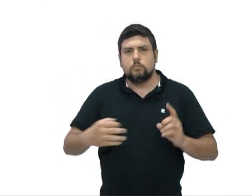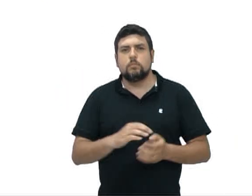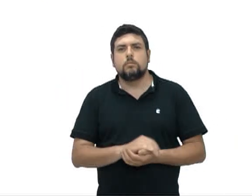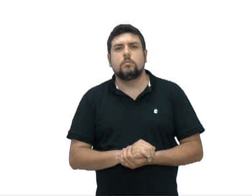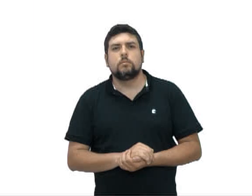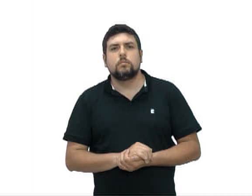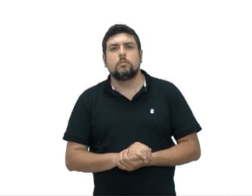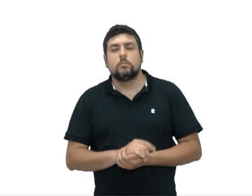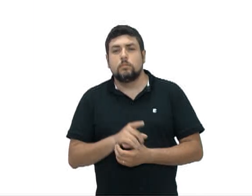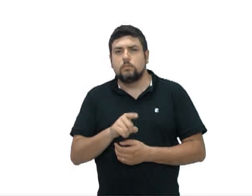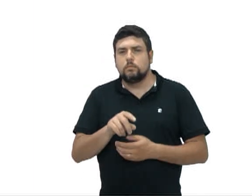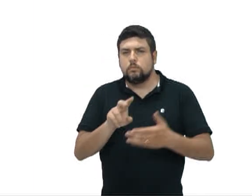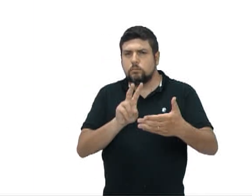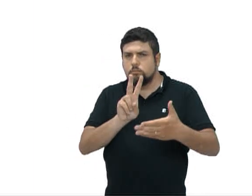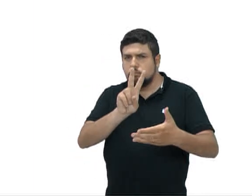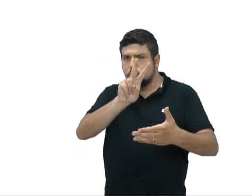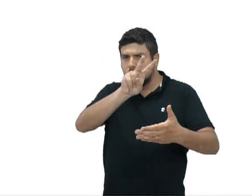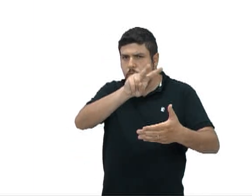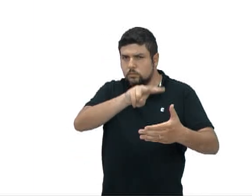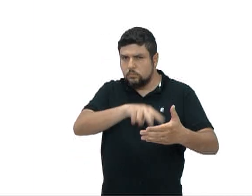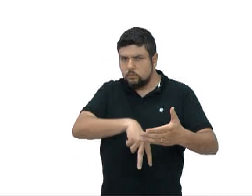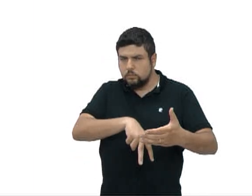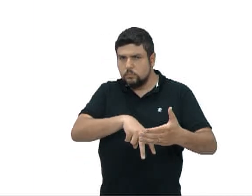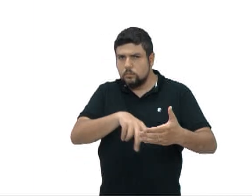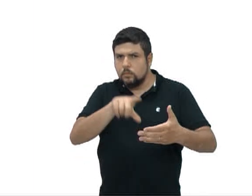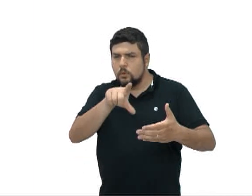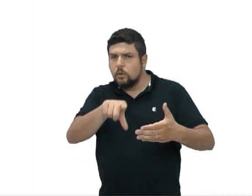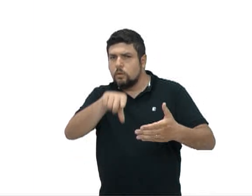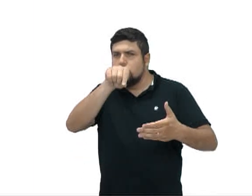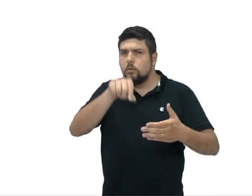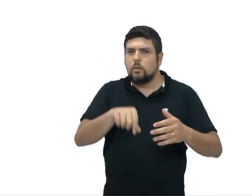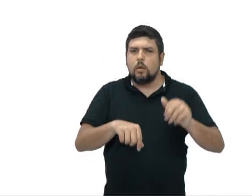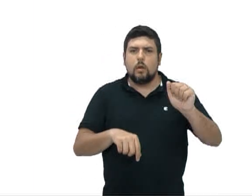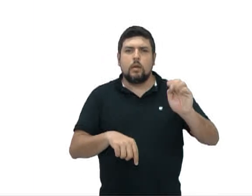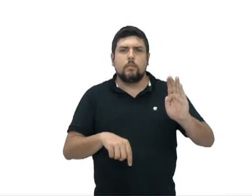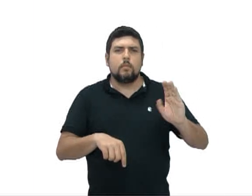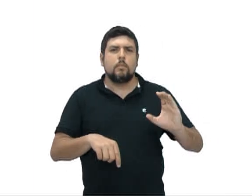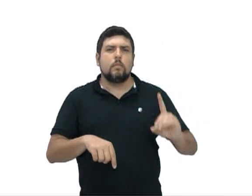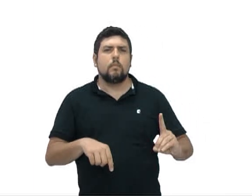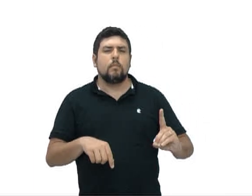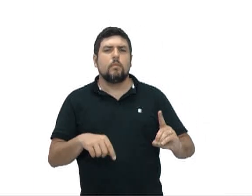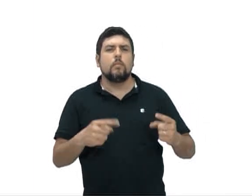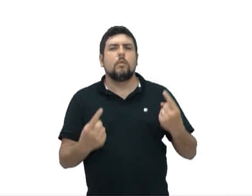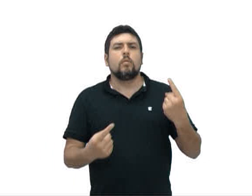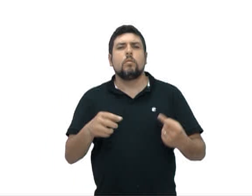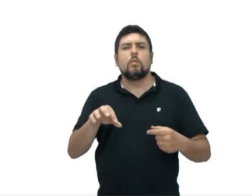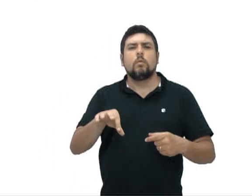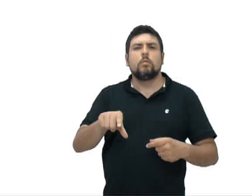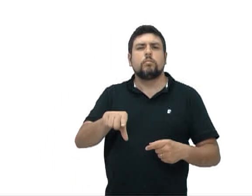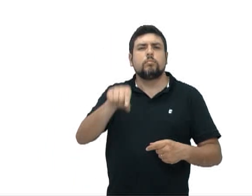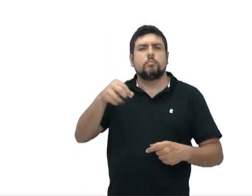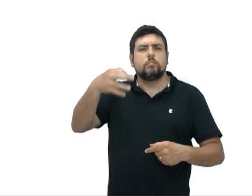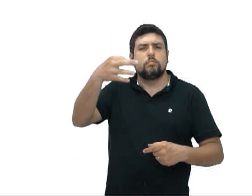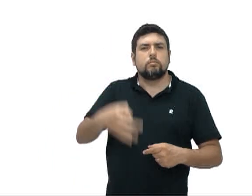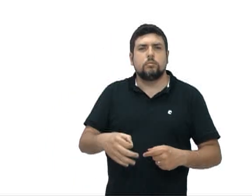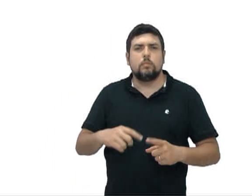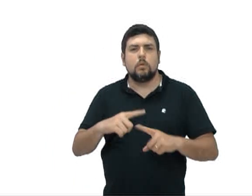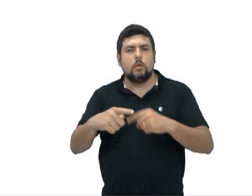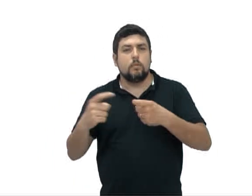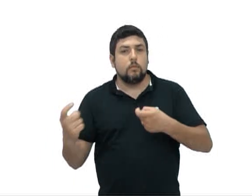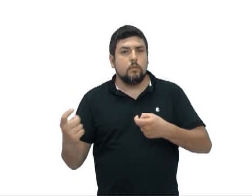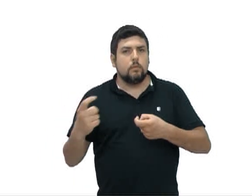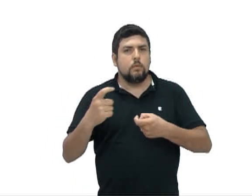você vai agora observar e vai, né, tomar uma decisão aqui, A, B, C ou D. Qual está correta? E aí já voltamos agora